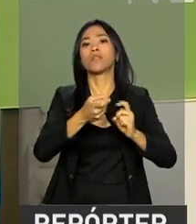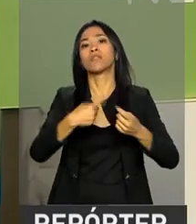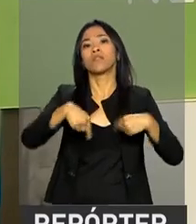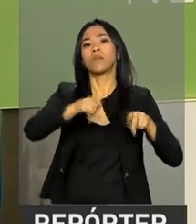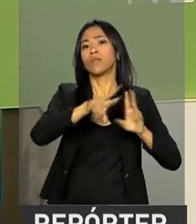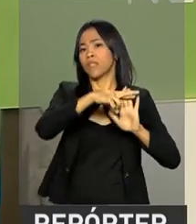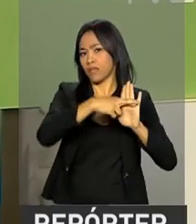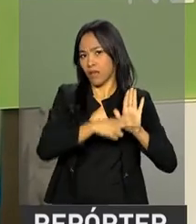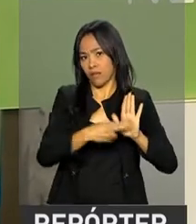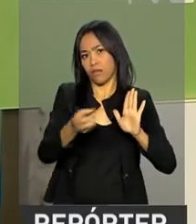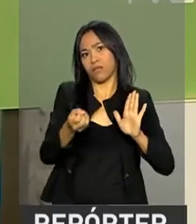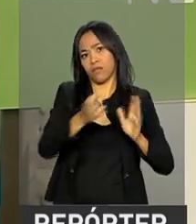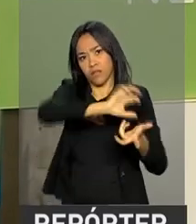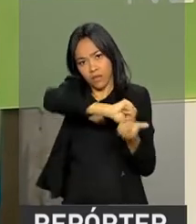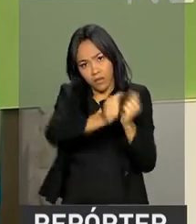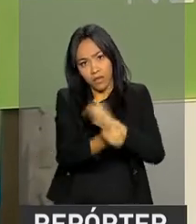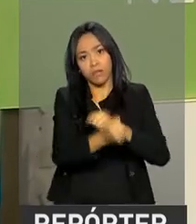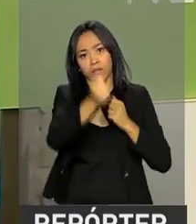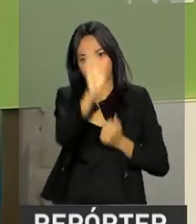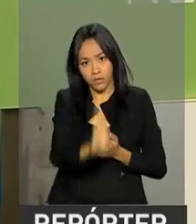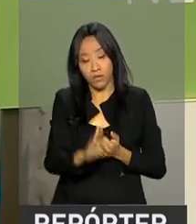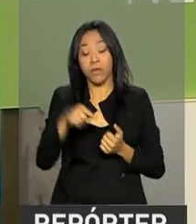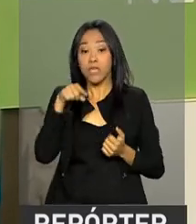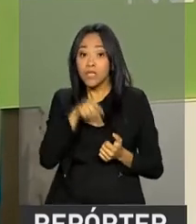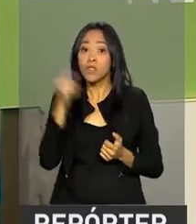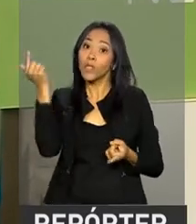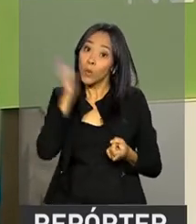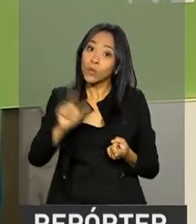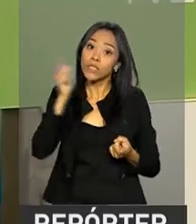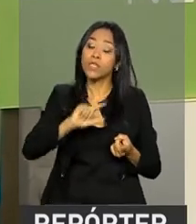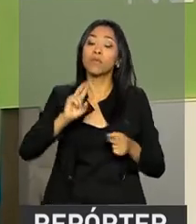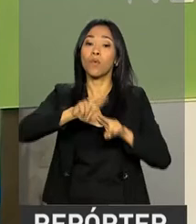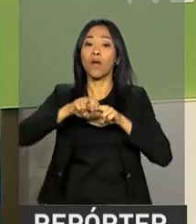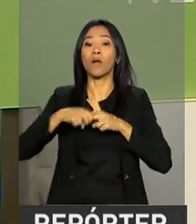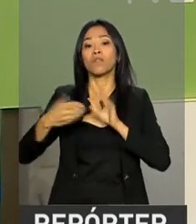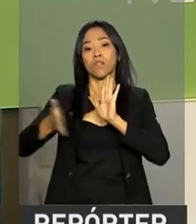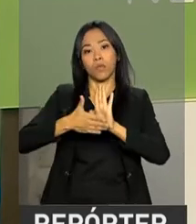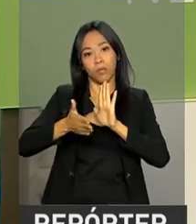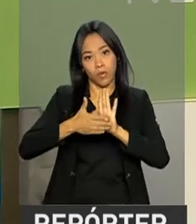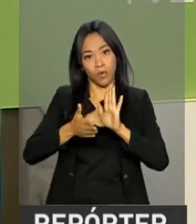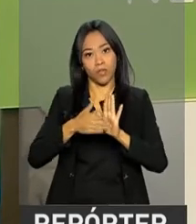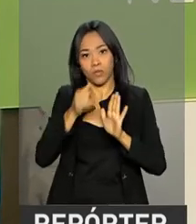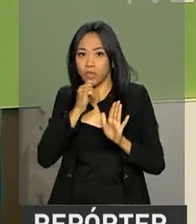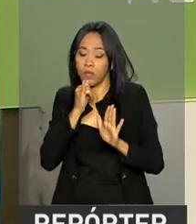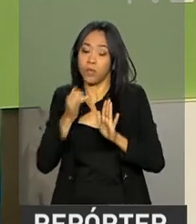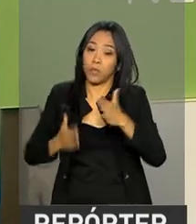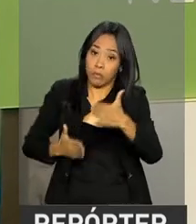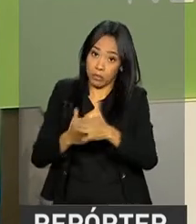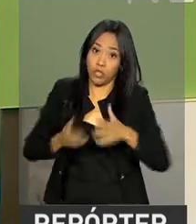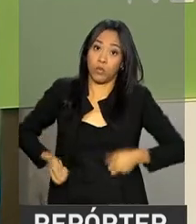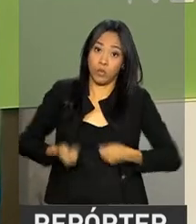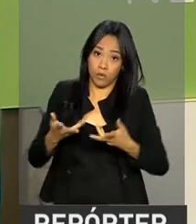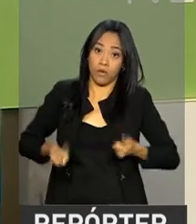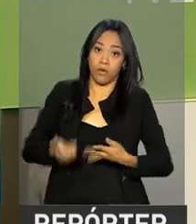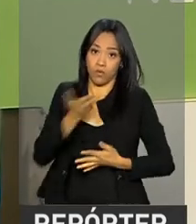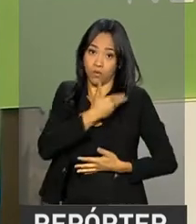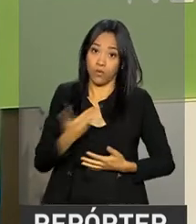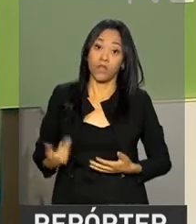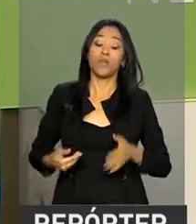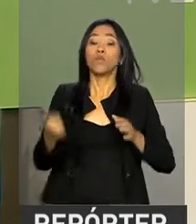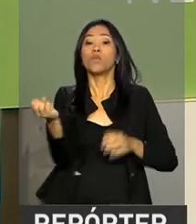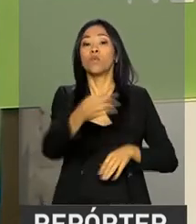do país algo que tem alcançado com as mudanças já aprovadas como limite dos gastos públicos as reformas do ensino